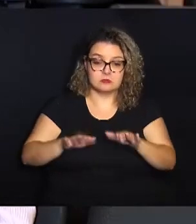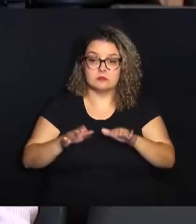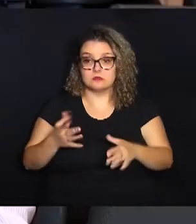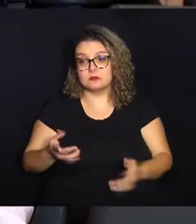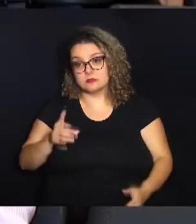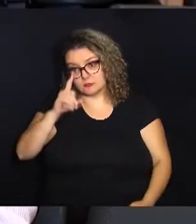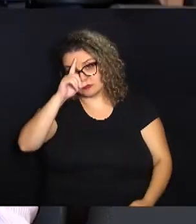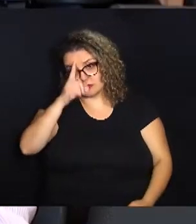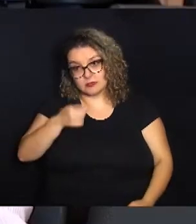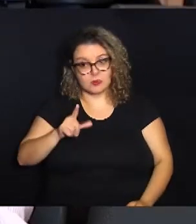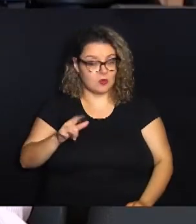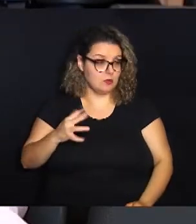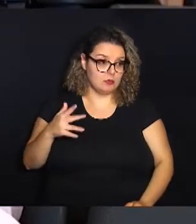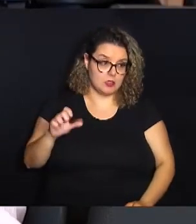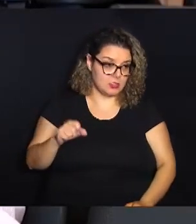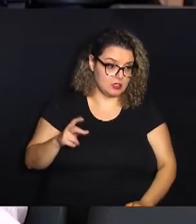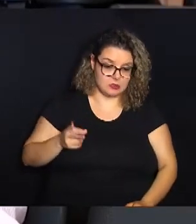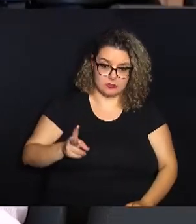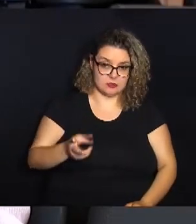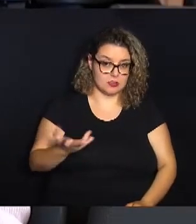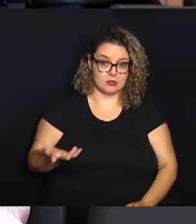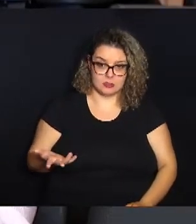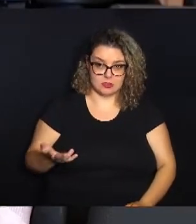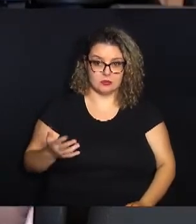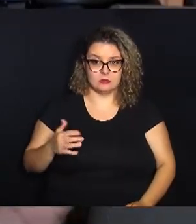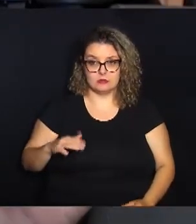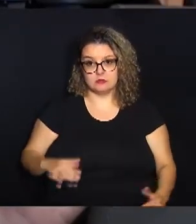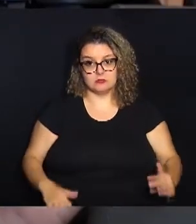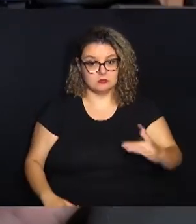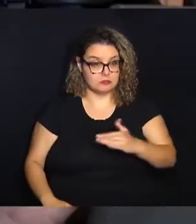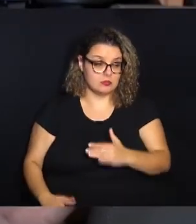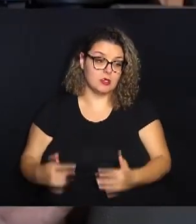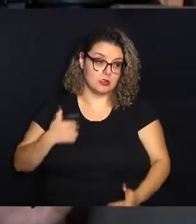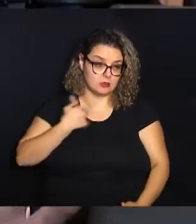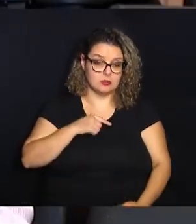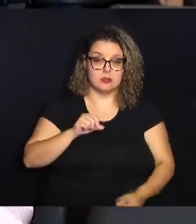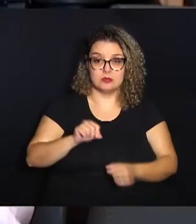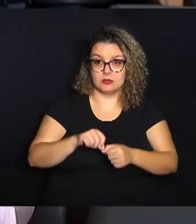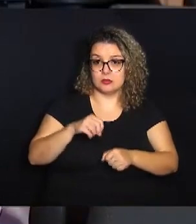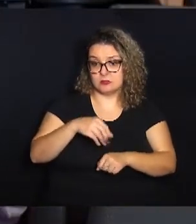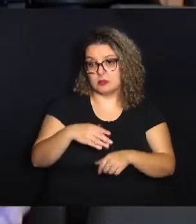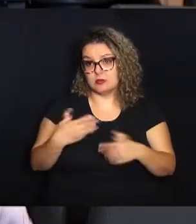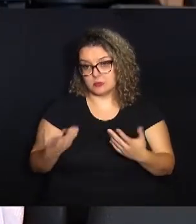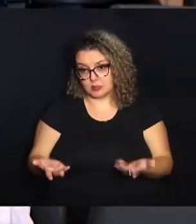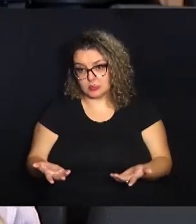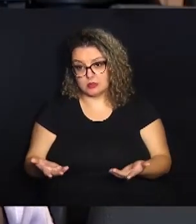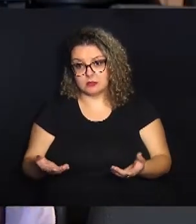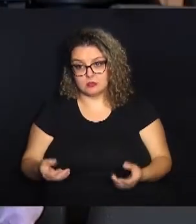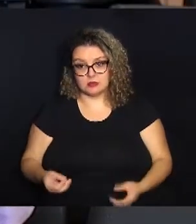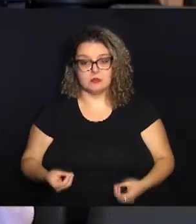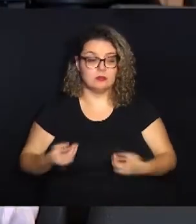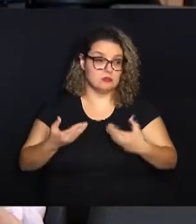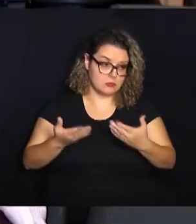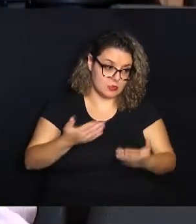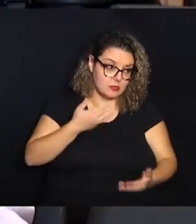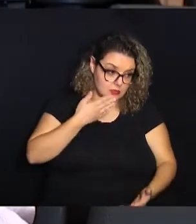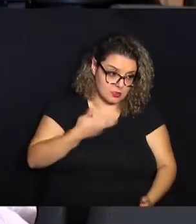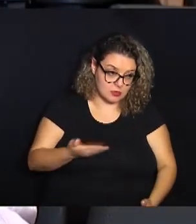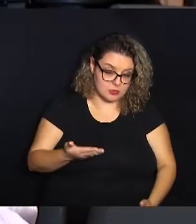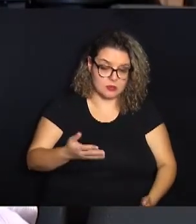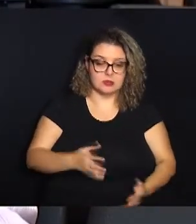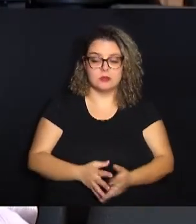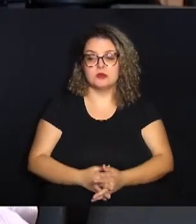definição de uma linha permanente, circular. Então, nós fizemos a indicação para colocar a demanda, né,